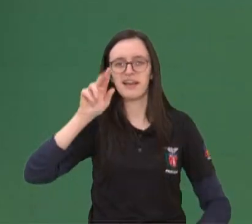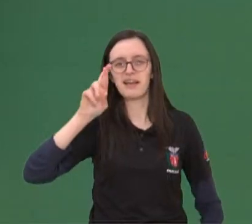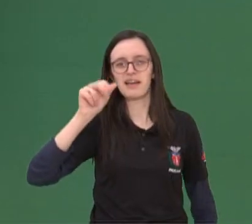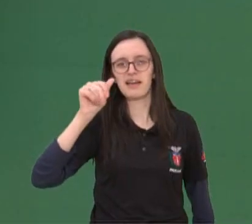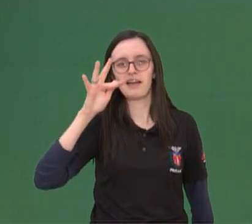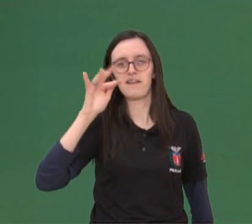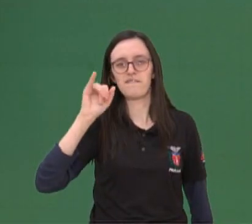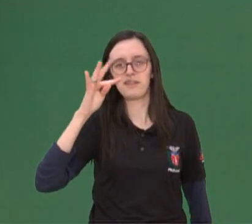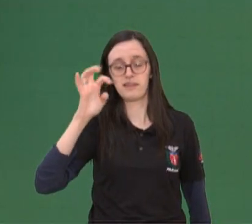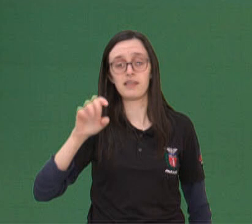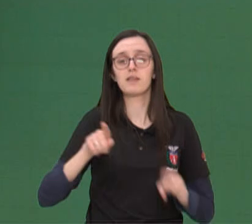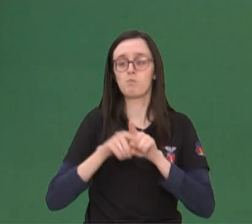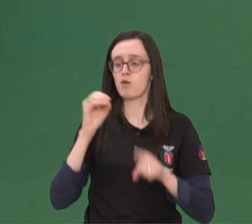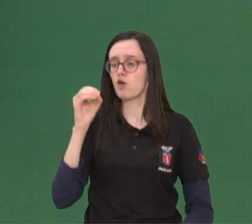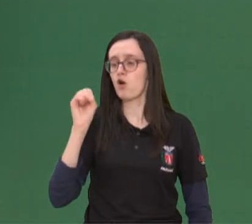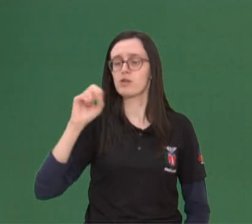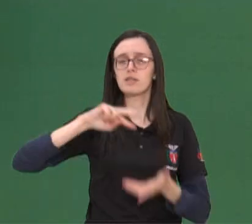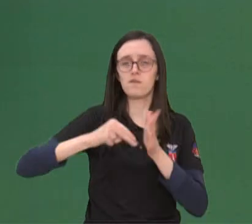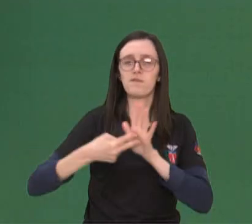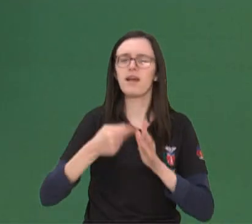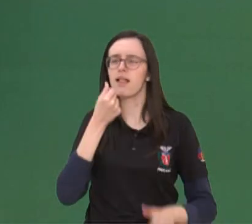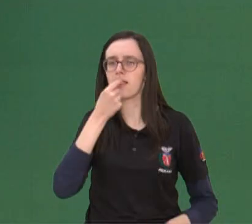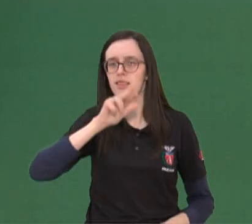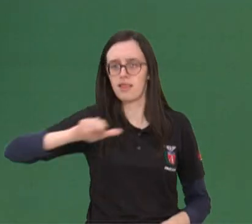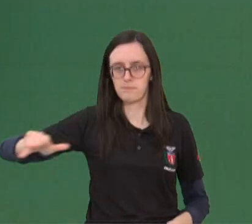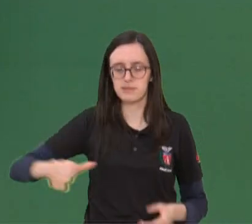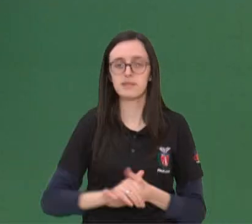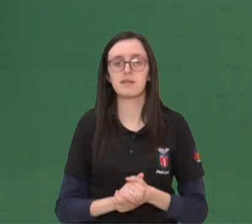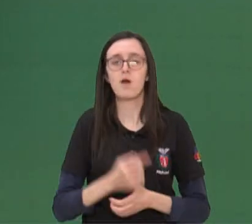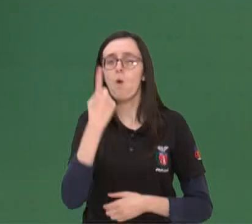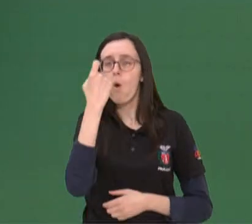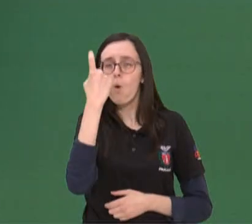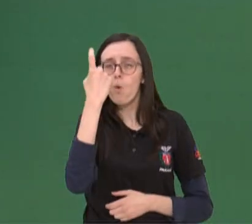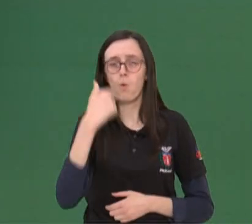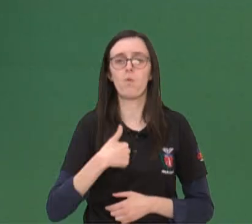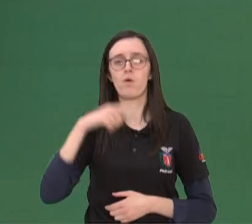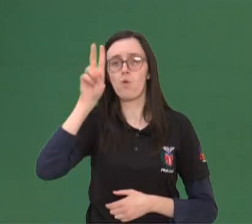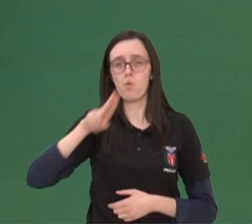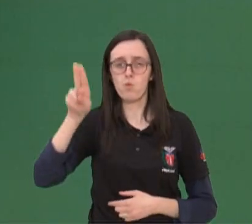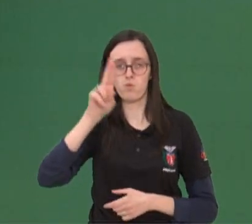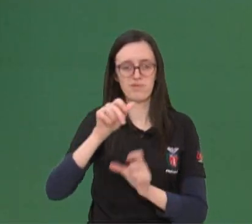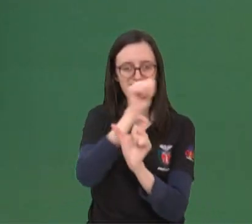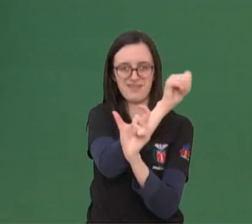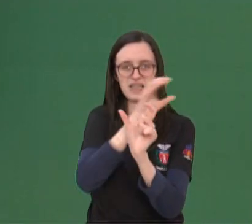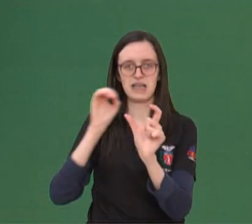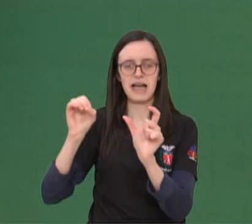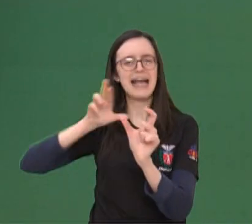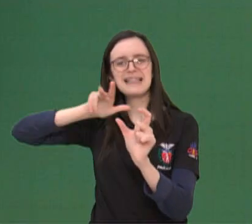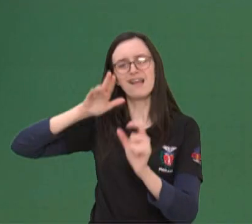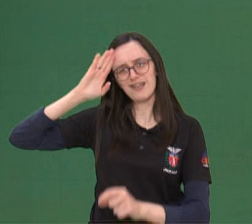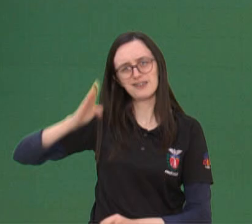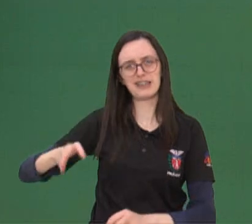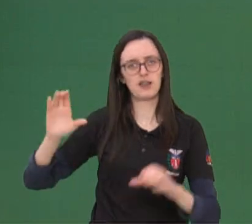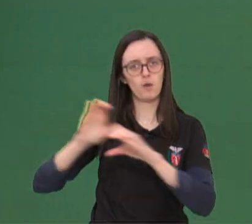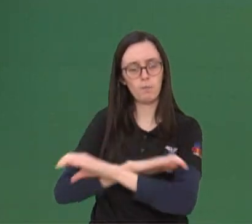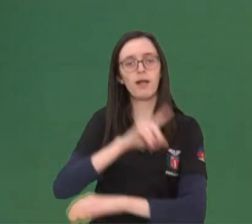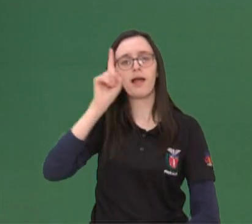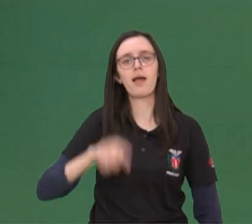a lápis novamente. O único artigo que eu tenho que é um artigo indefinido é